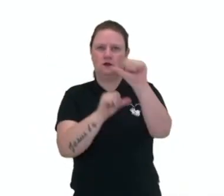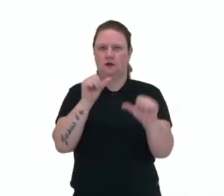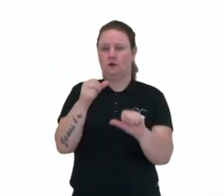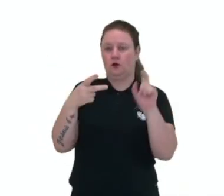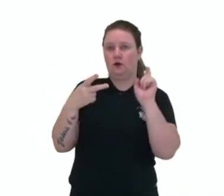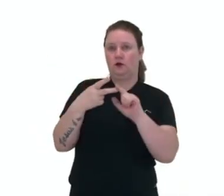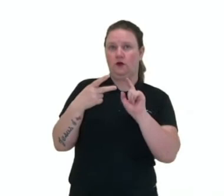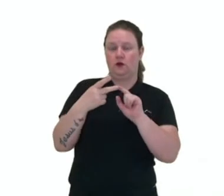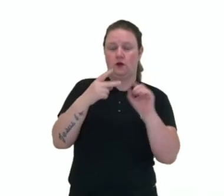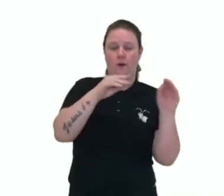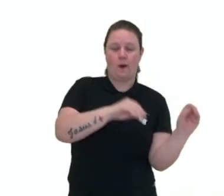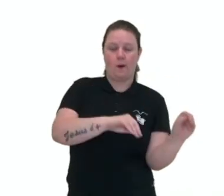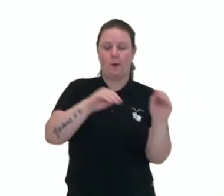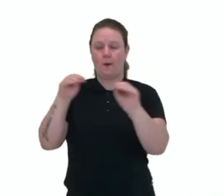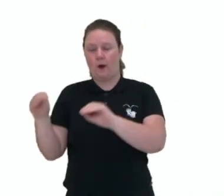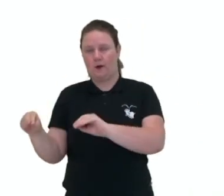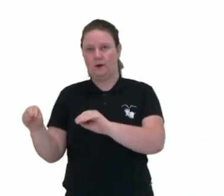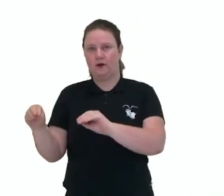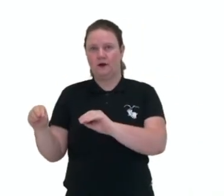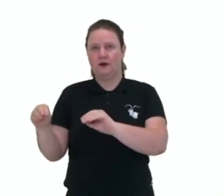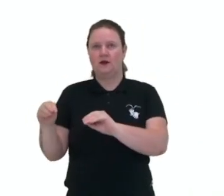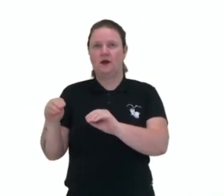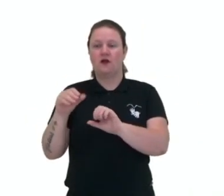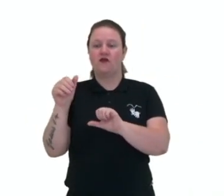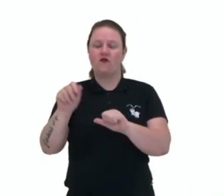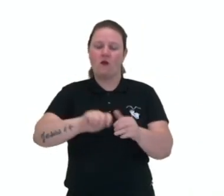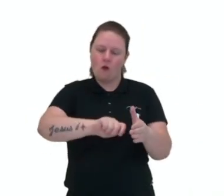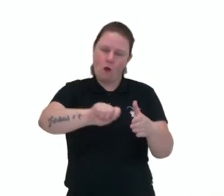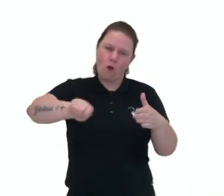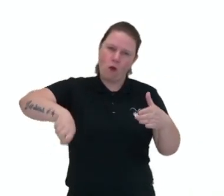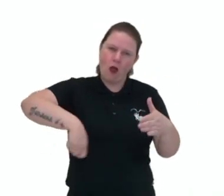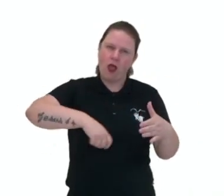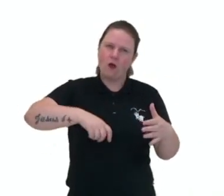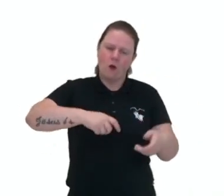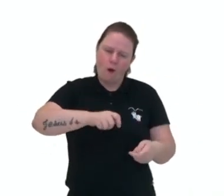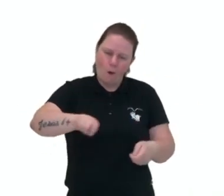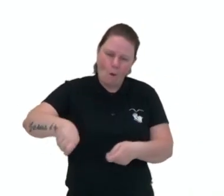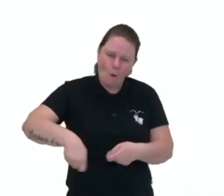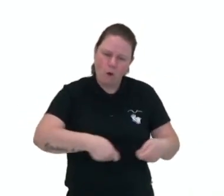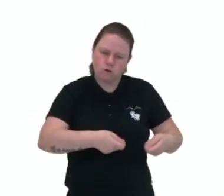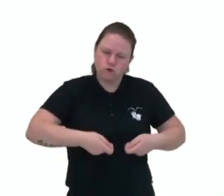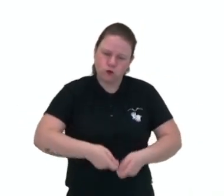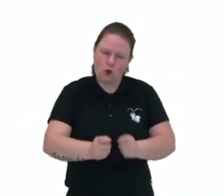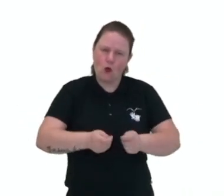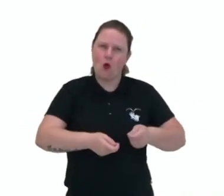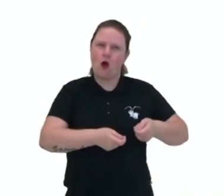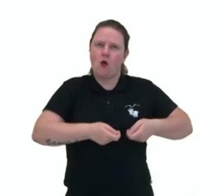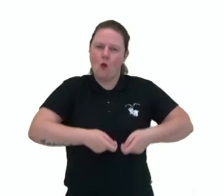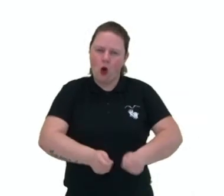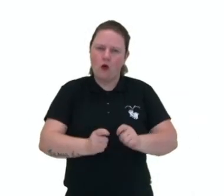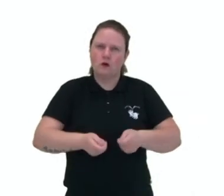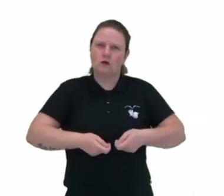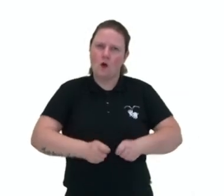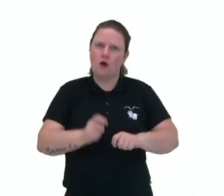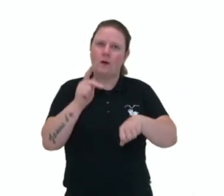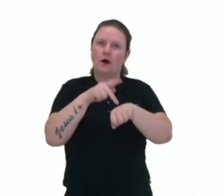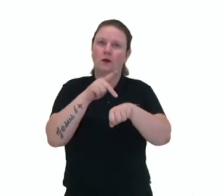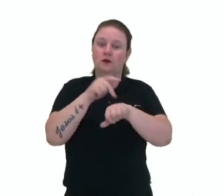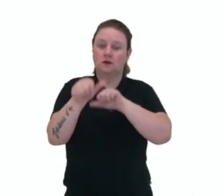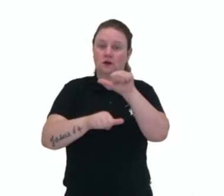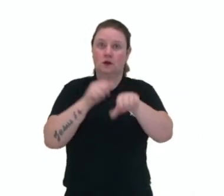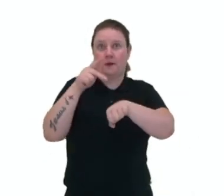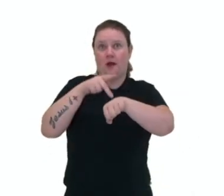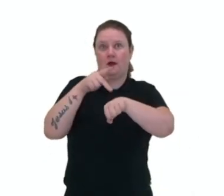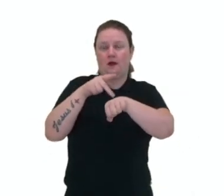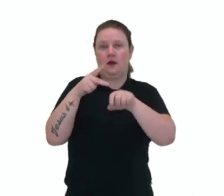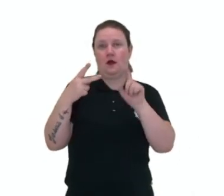de lugar. Então, ó, virando concreto, no primeiro, ele significa se transformando em concreto. E depois, ele